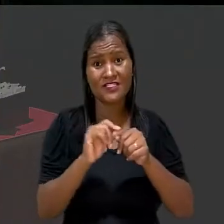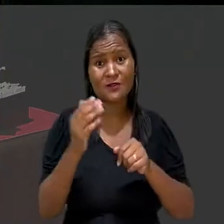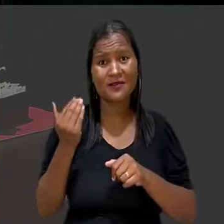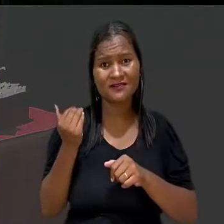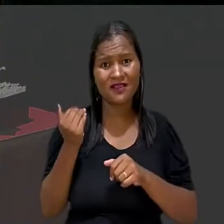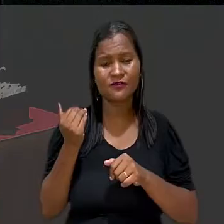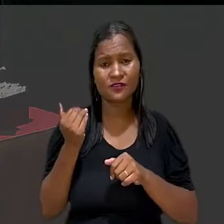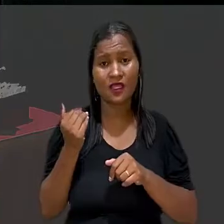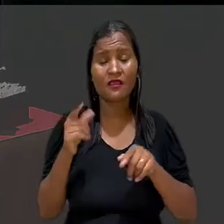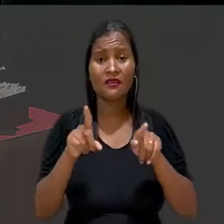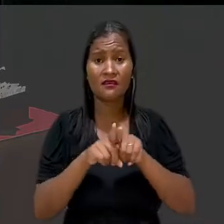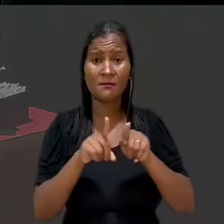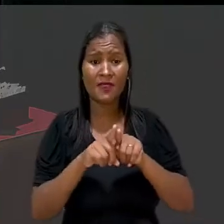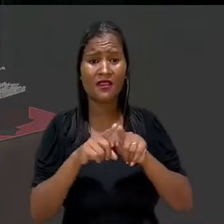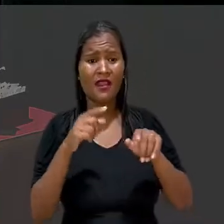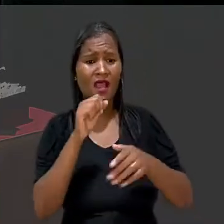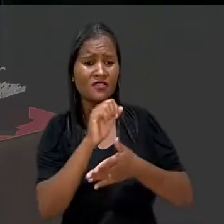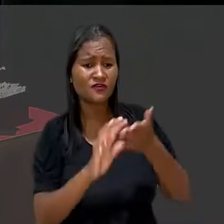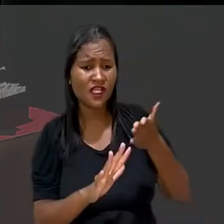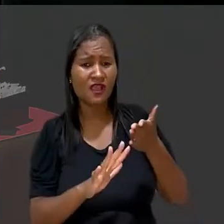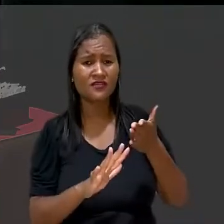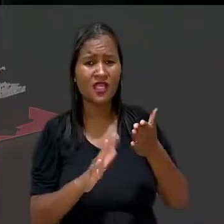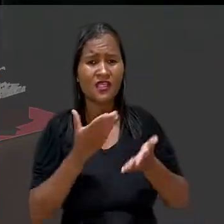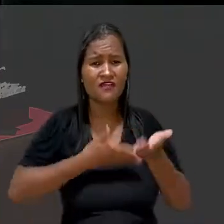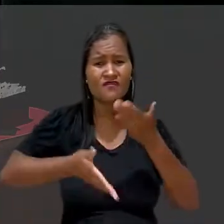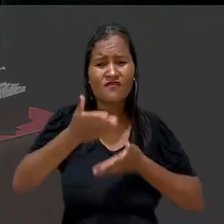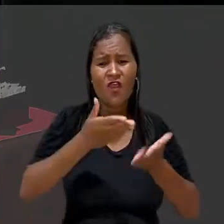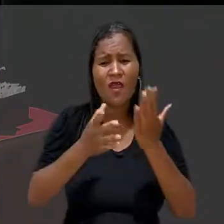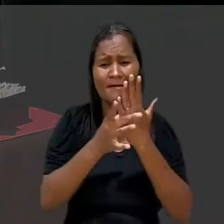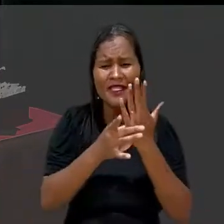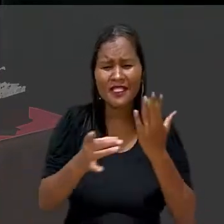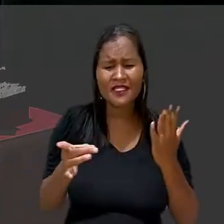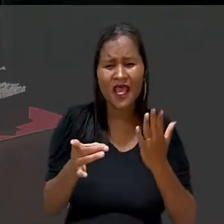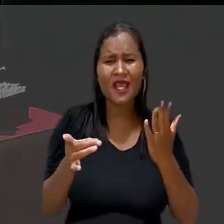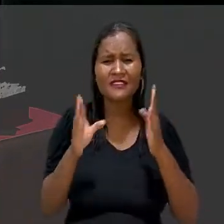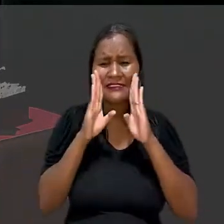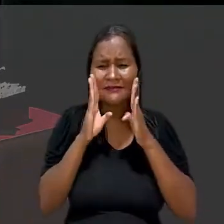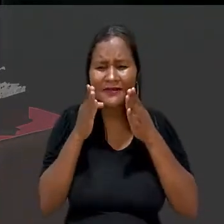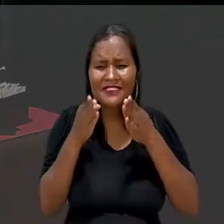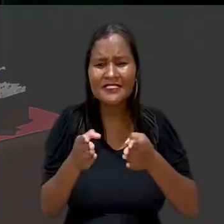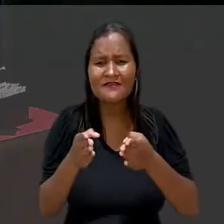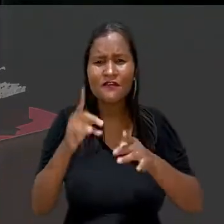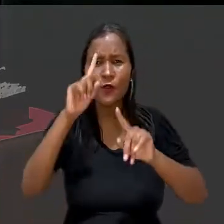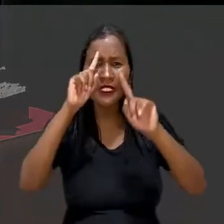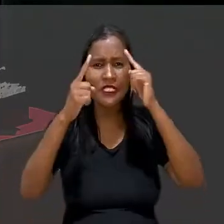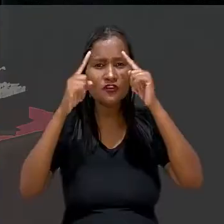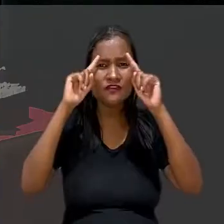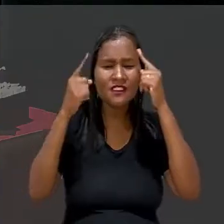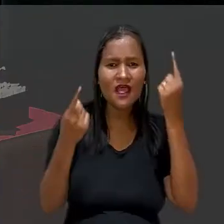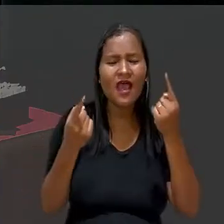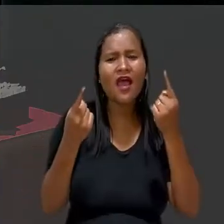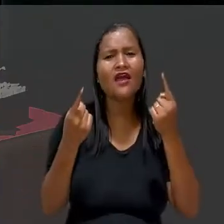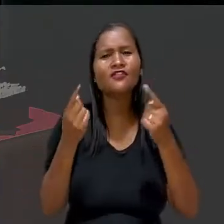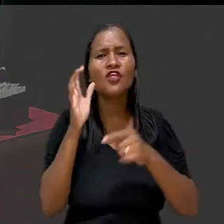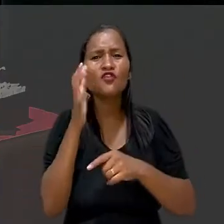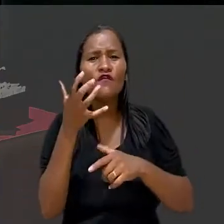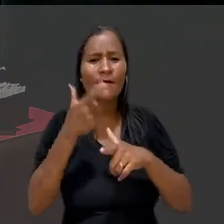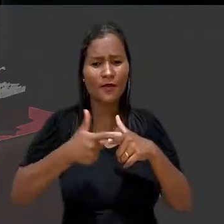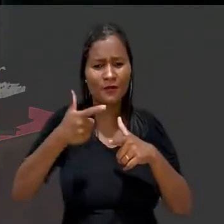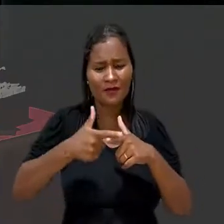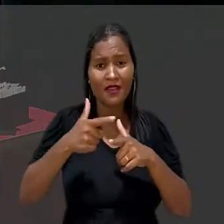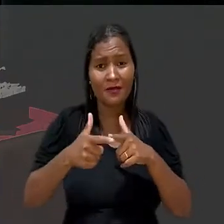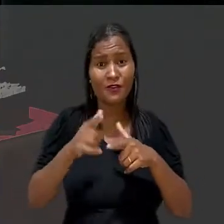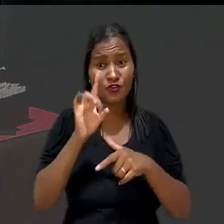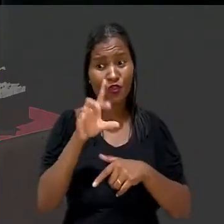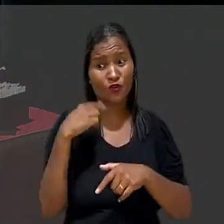outro lado, há aquelas tarefas que envolvem habilidades e cuidados específicos, criatividade, resolução de problemas